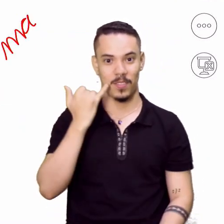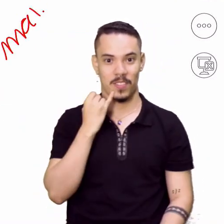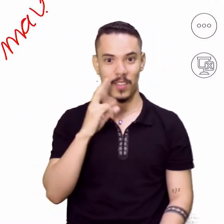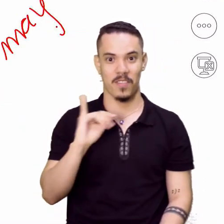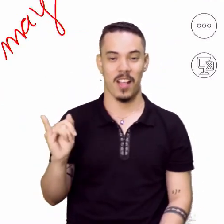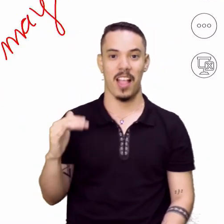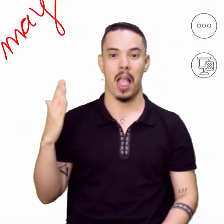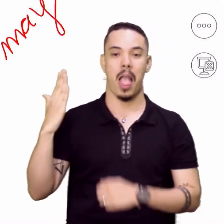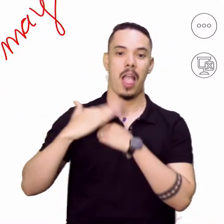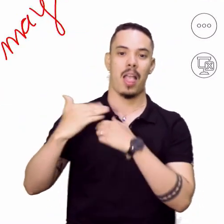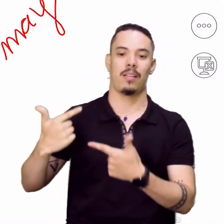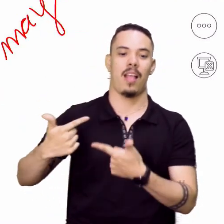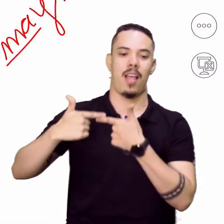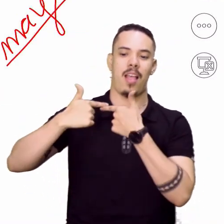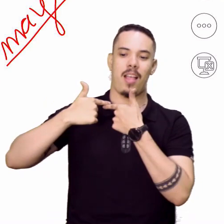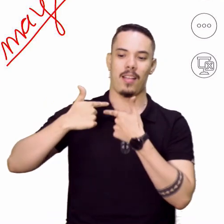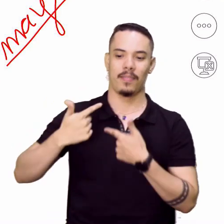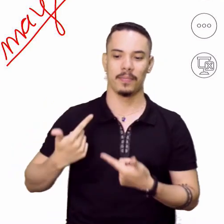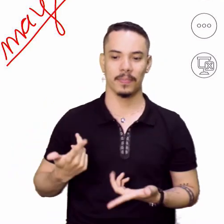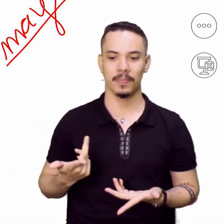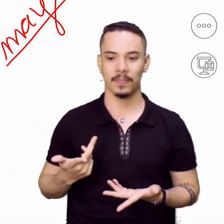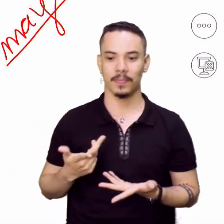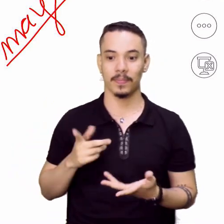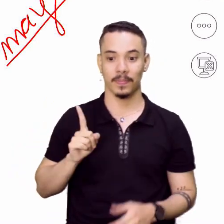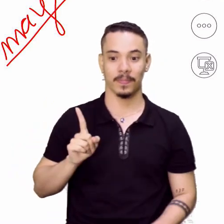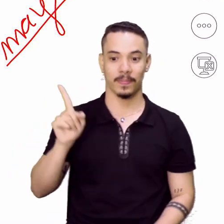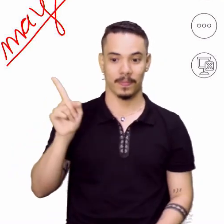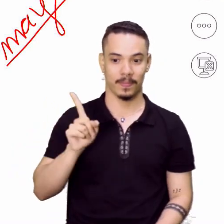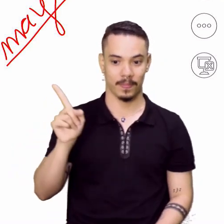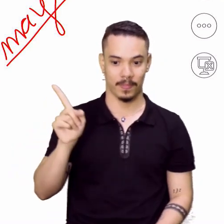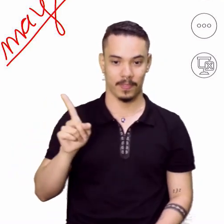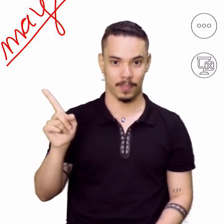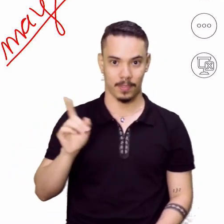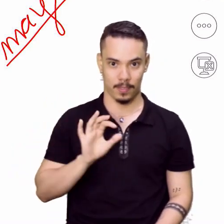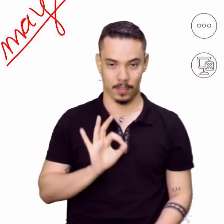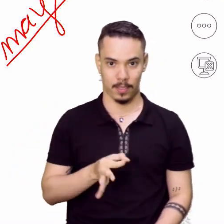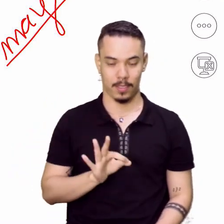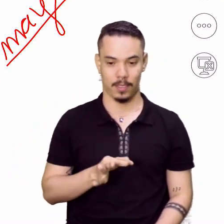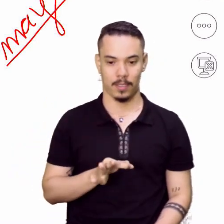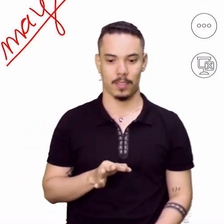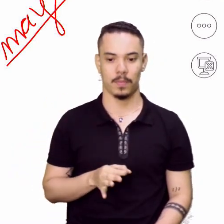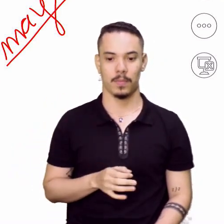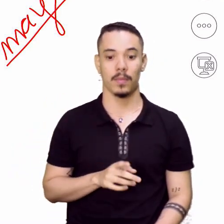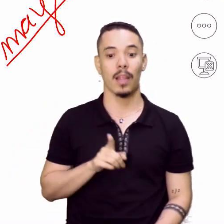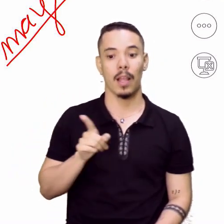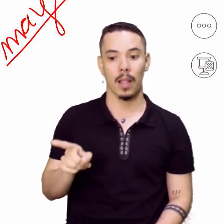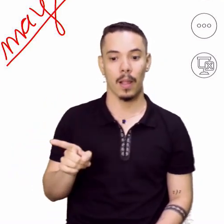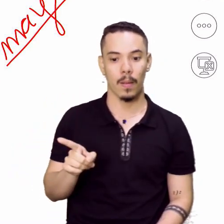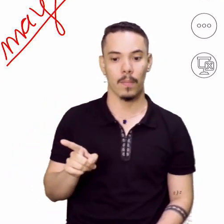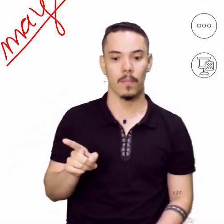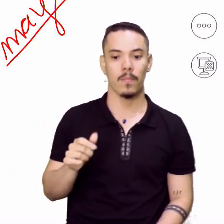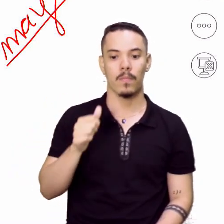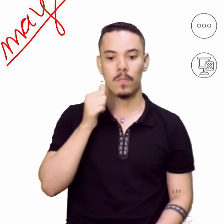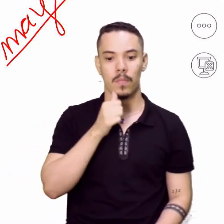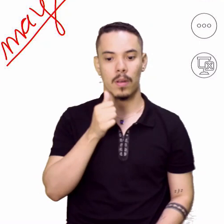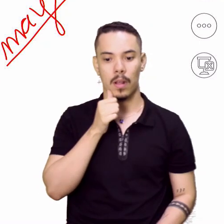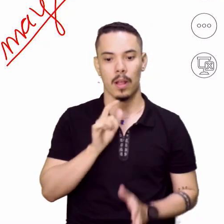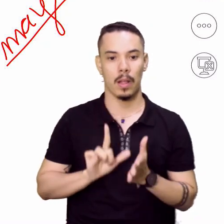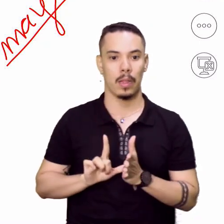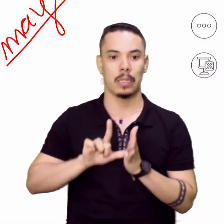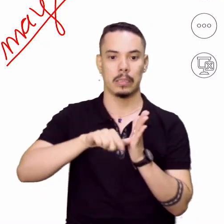atenção aqui Maybe she will be late ela estará ela estará